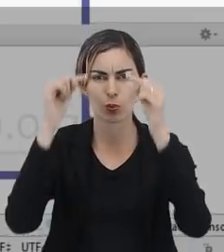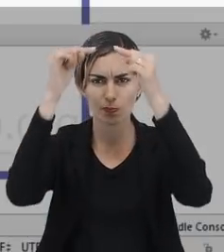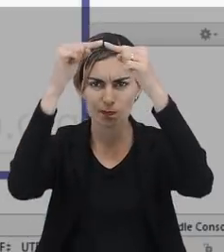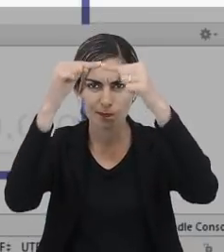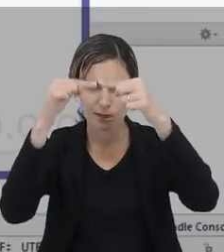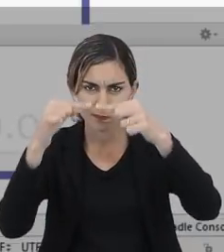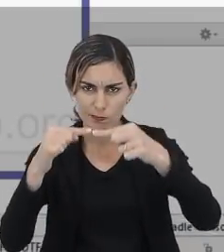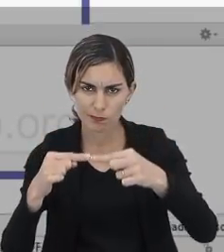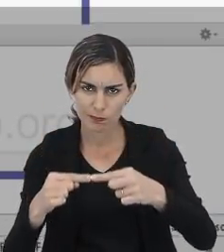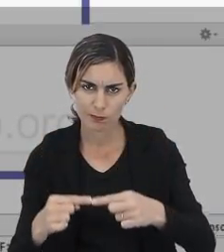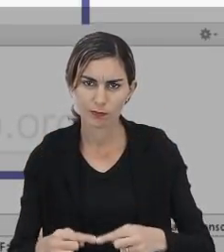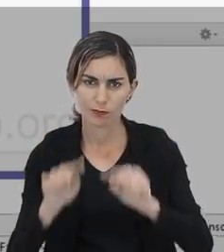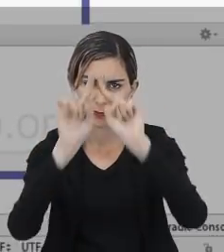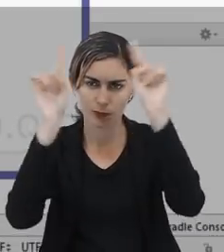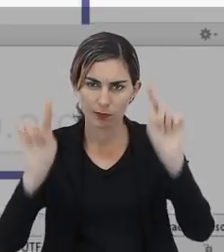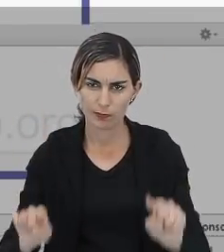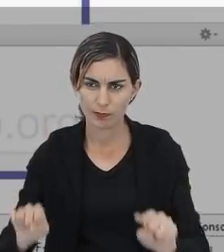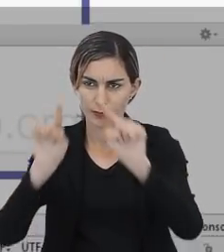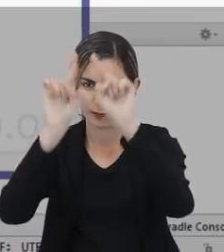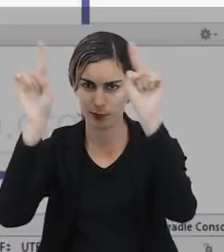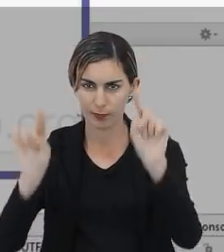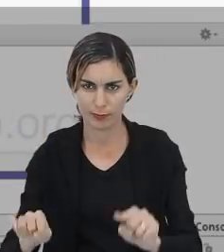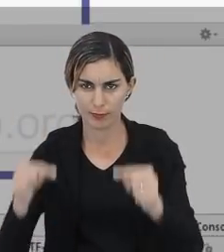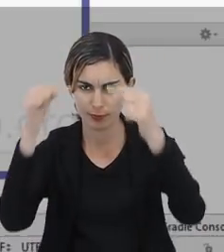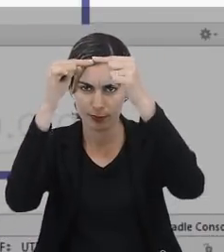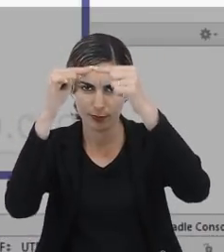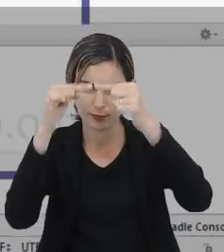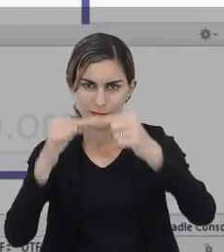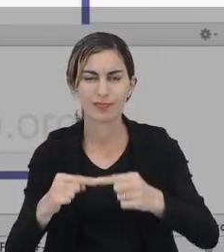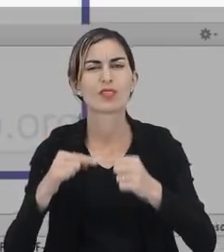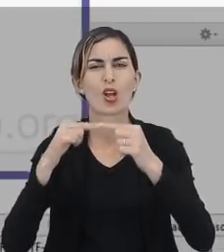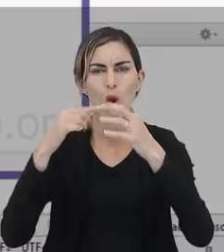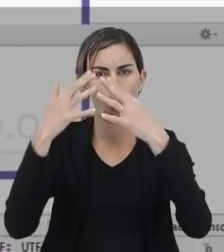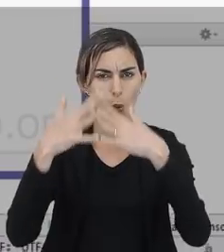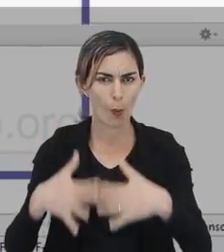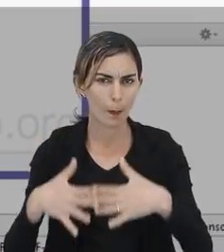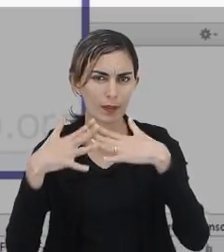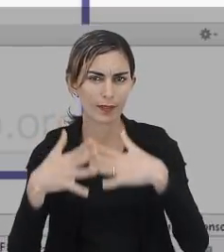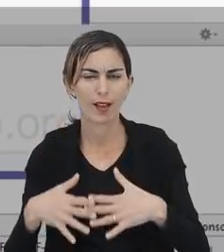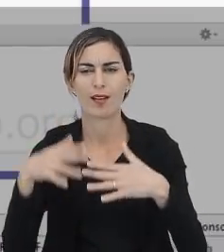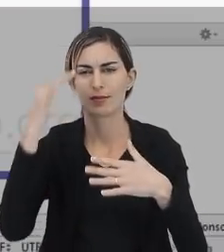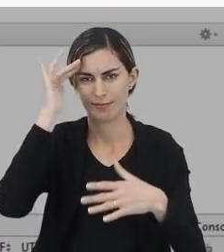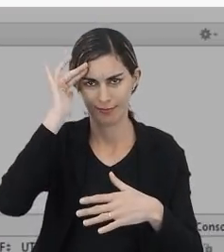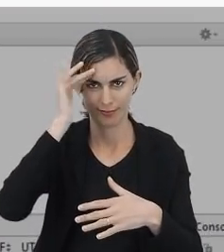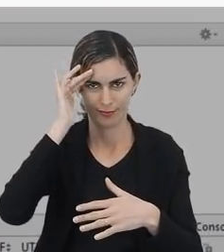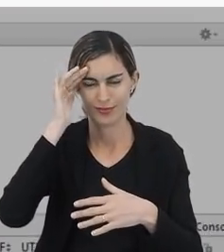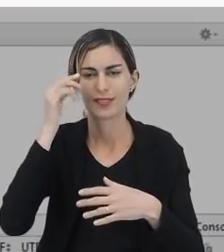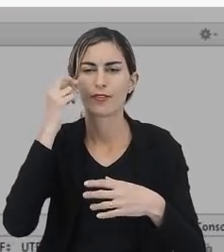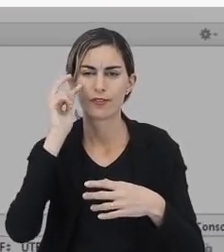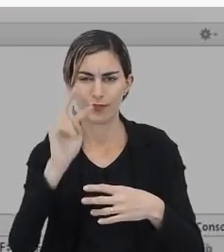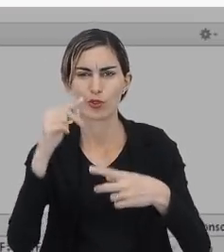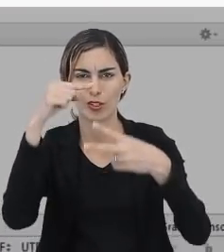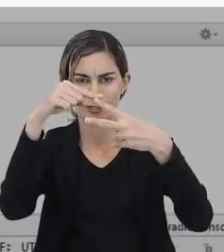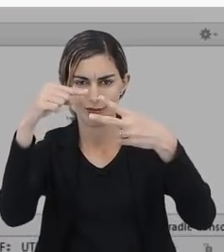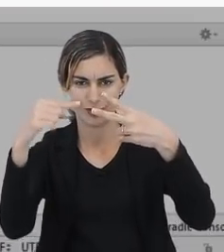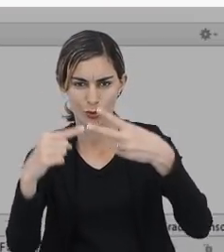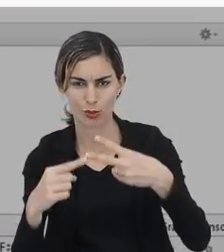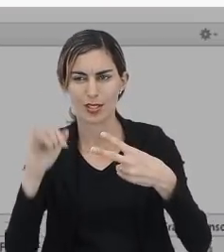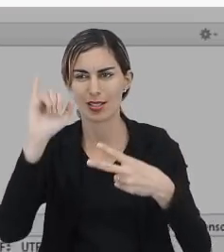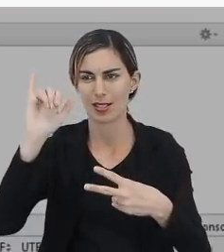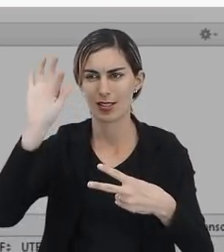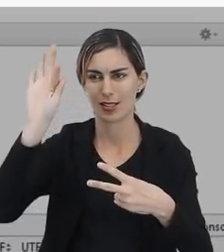O aninhamento de estruturas ela pode ser um tanto complicado de ser visto. Você vê que a gente tem dois níveis aqui,